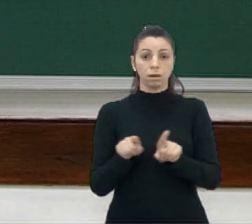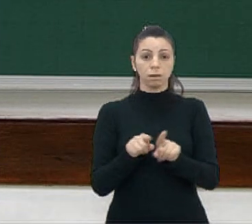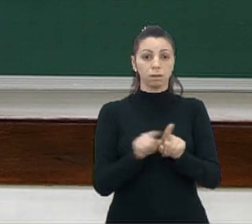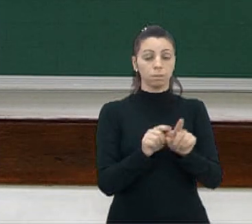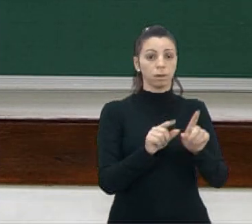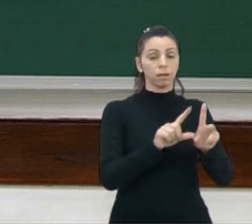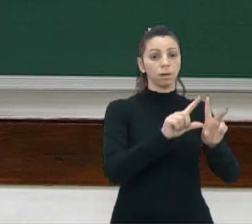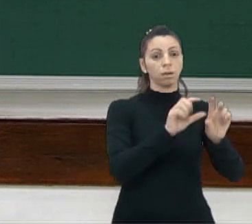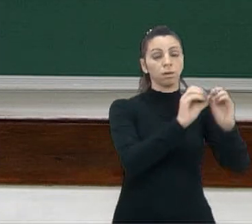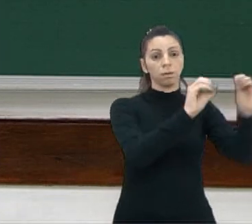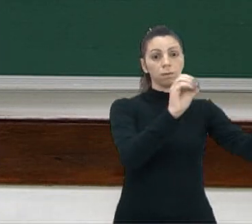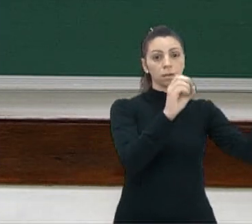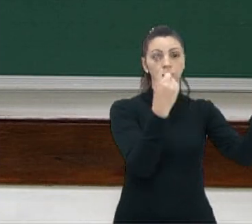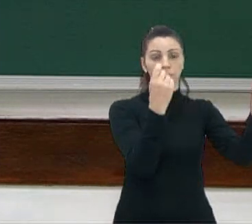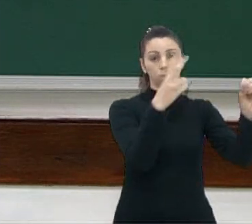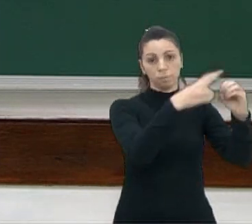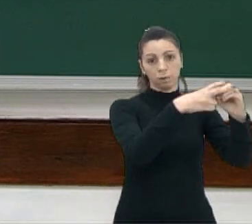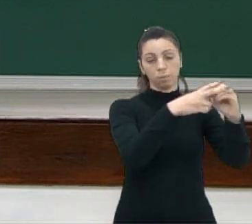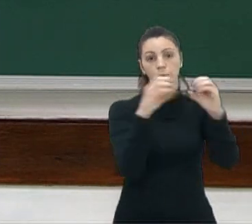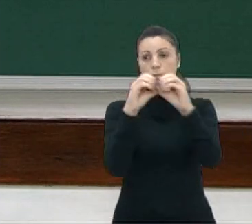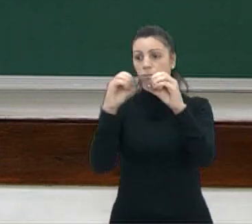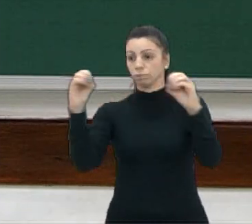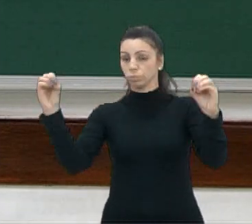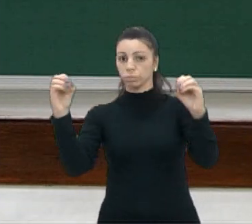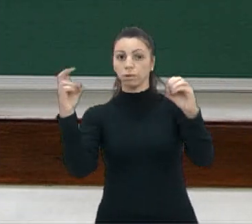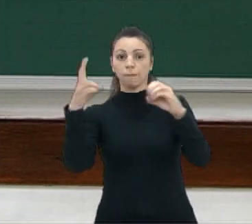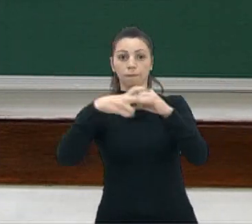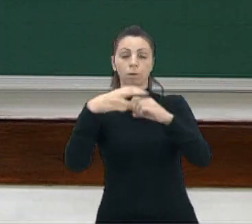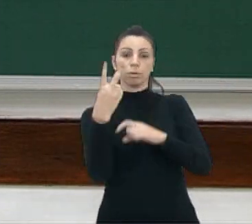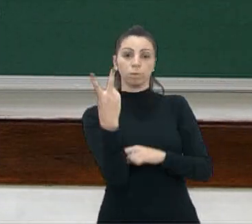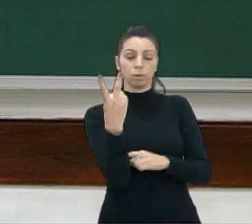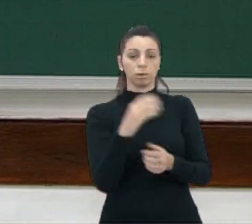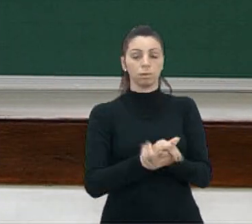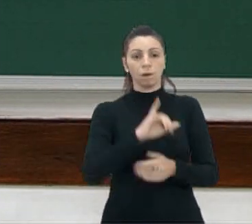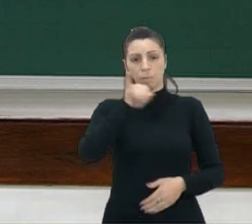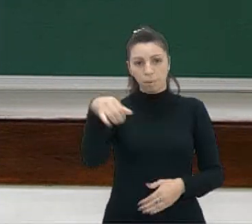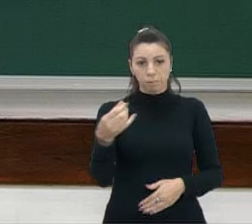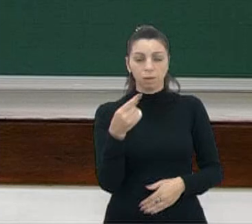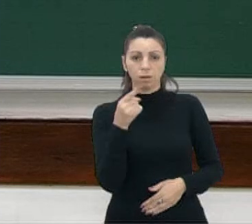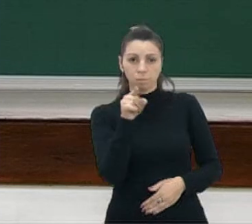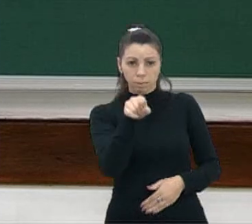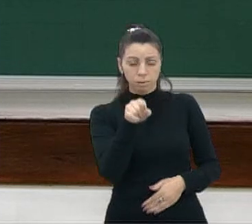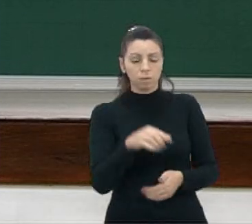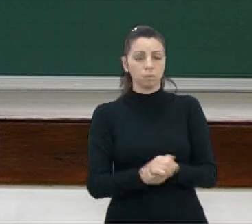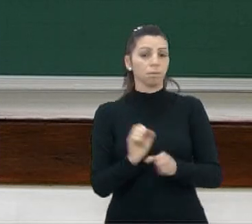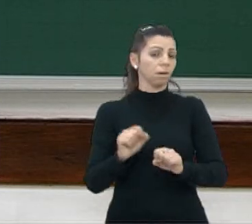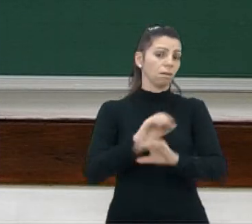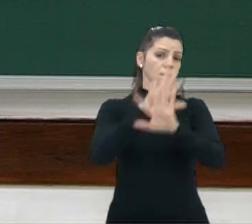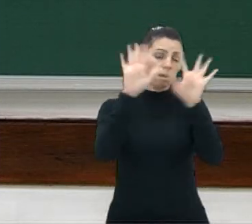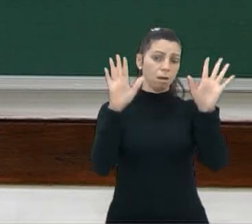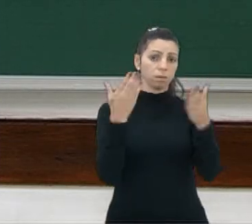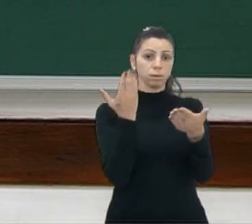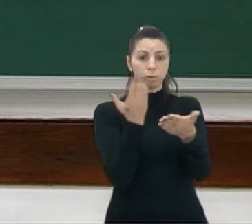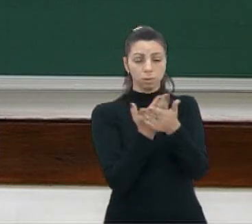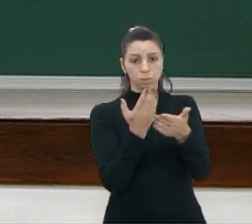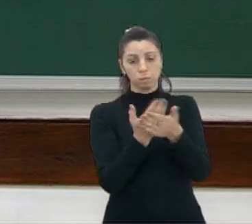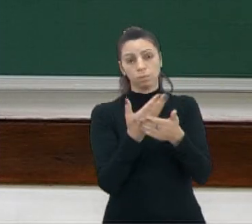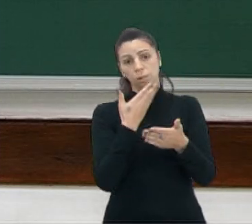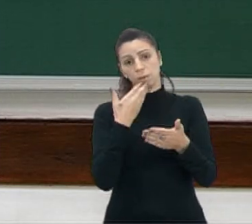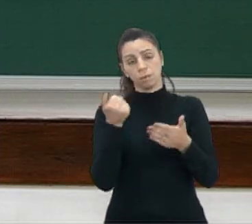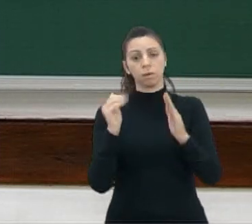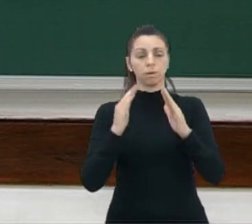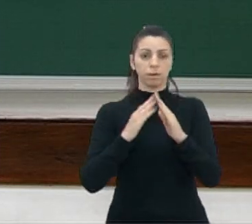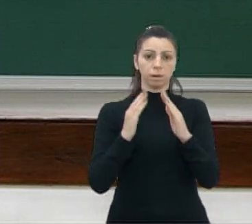de um jeito bem rápido e simples. Eu espero que tenha sido proveitoso para vocês, como foi para mim, que tenha sido claro. Estudem um pouco melhor em casa,